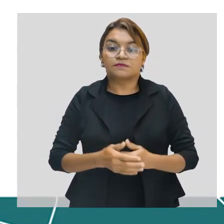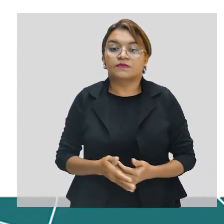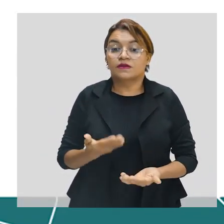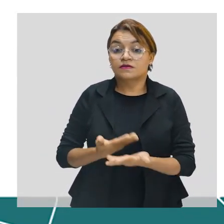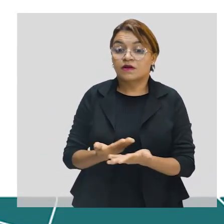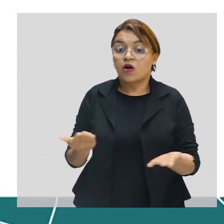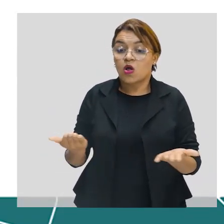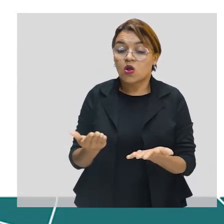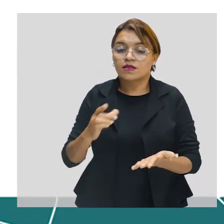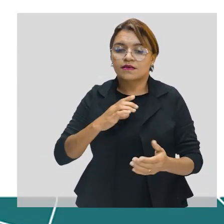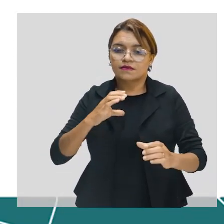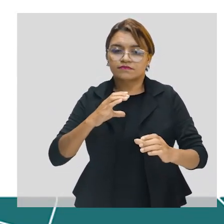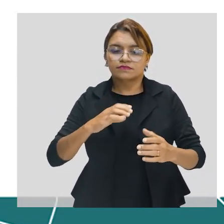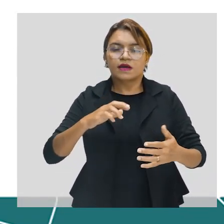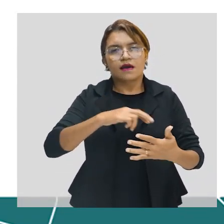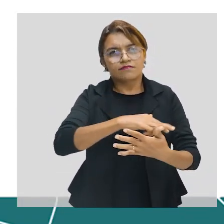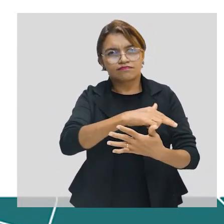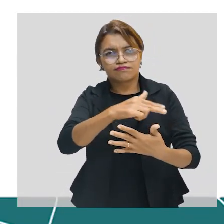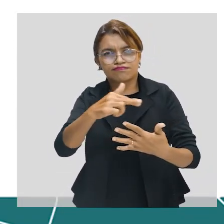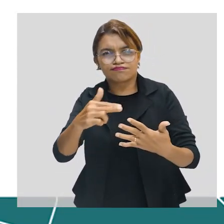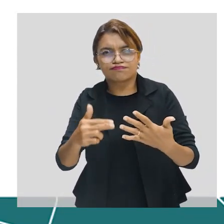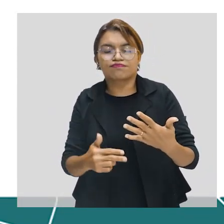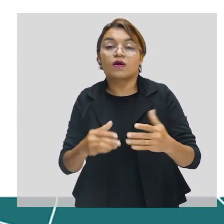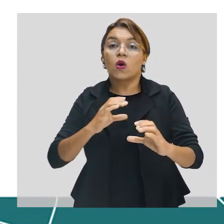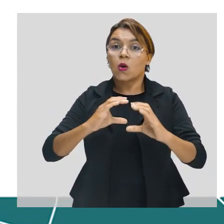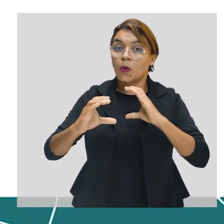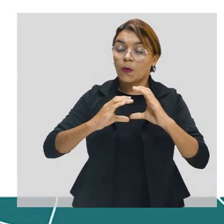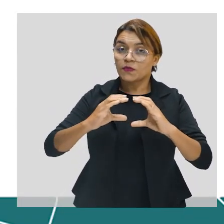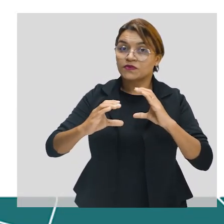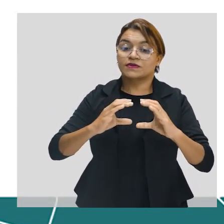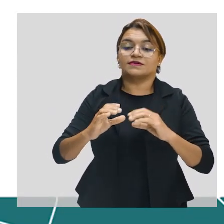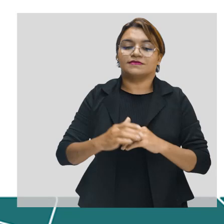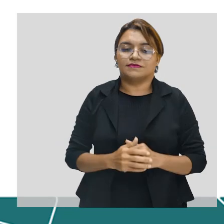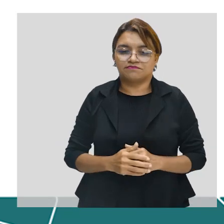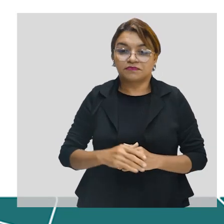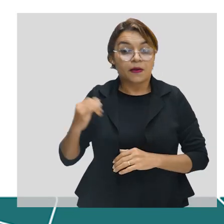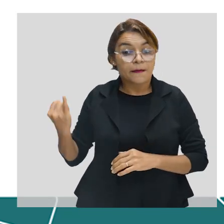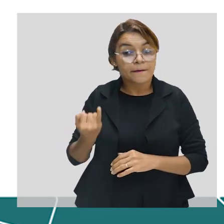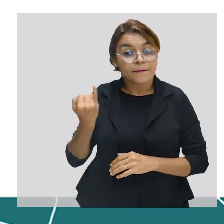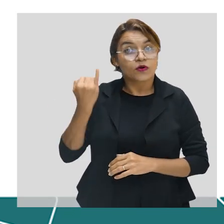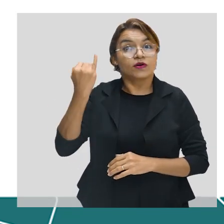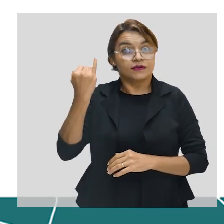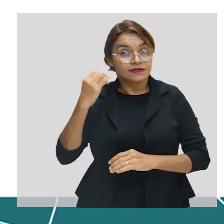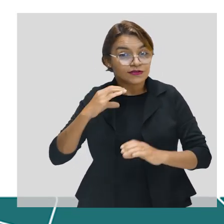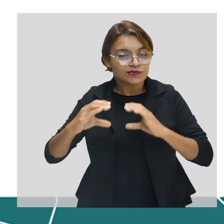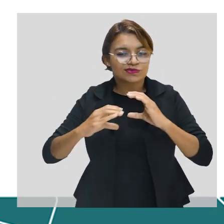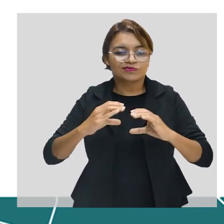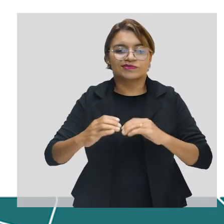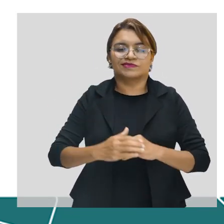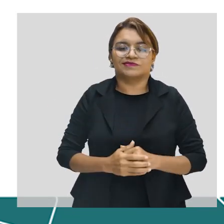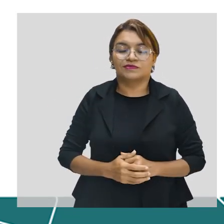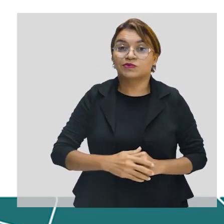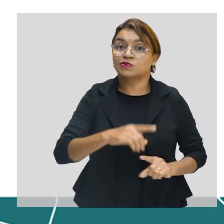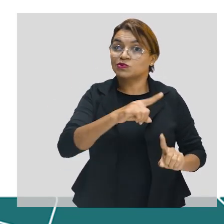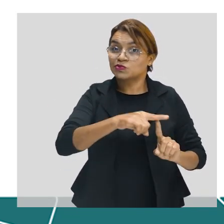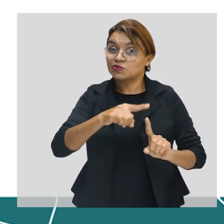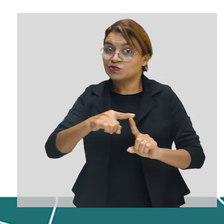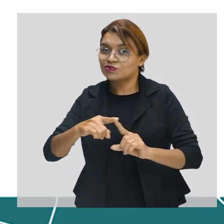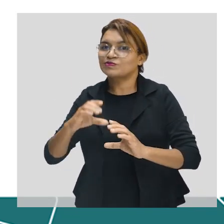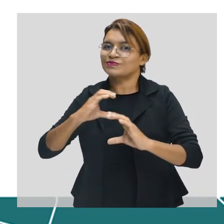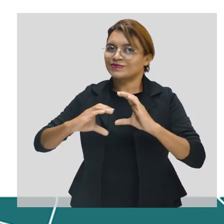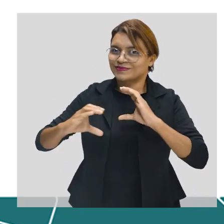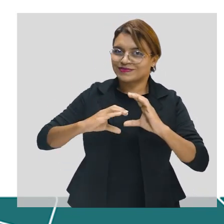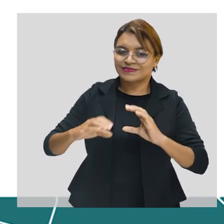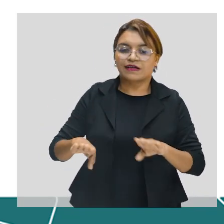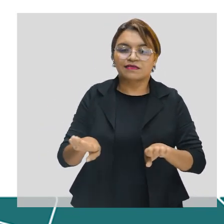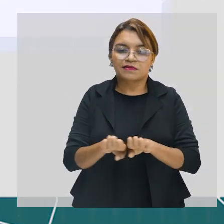os elementos da comunicação. Veremos todos esses elementos, a importância da comunicação, os tipos de